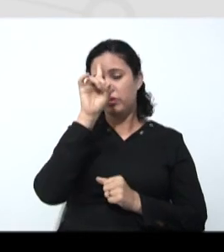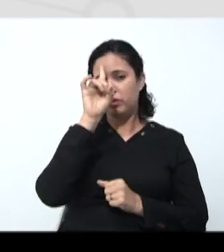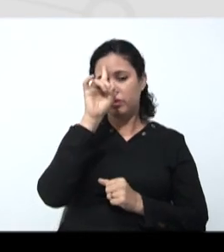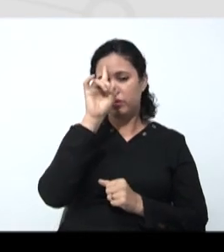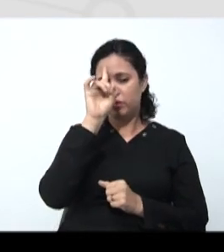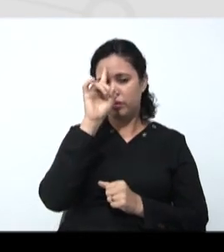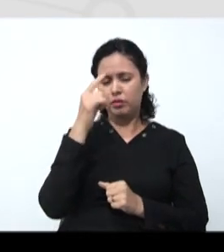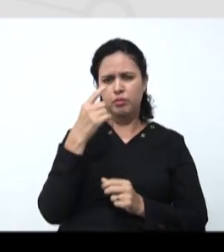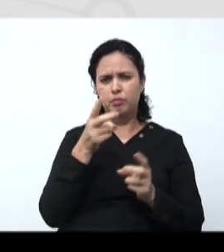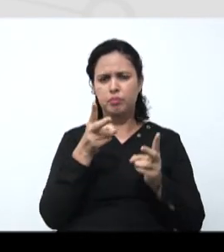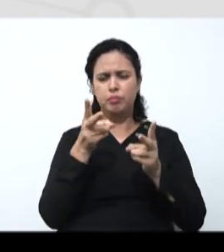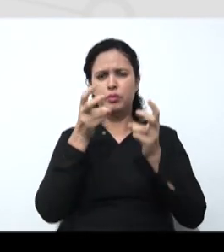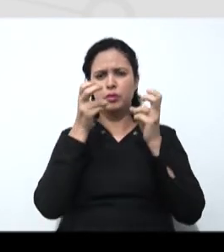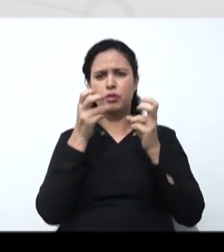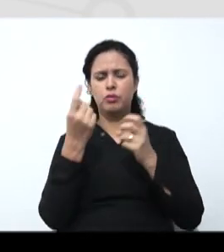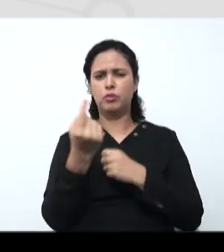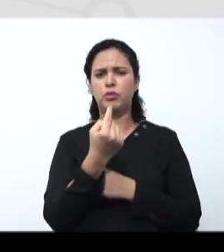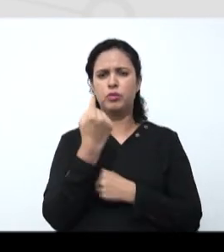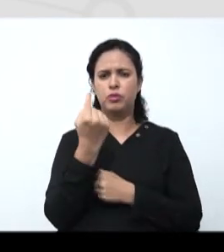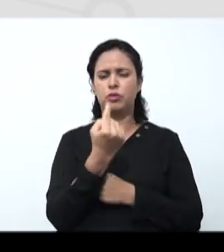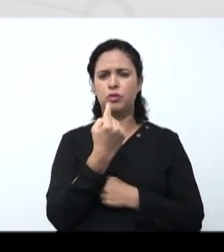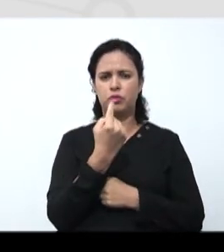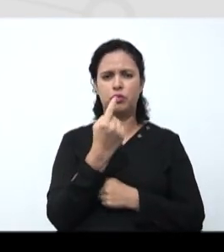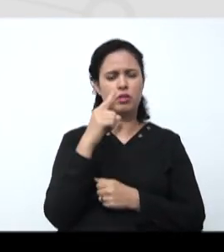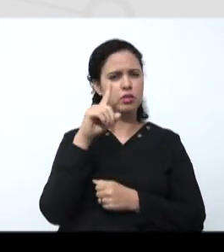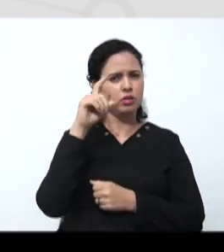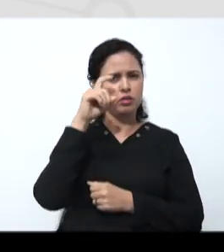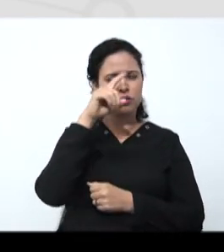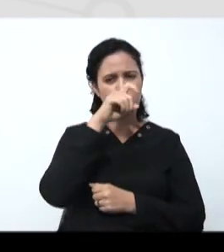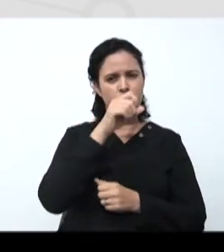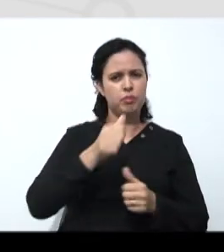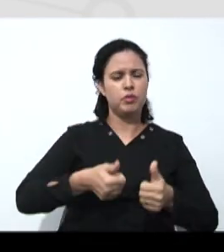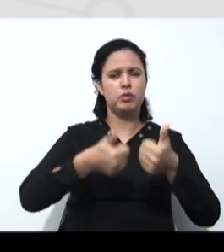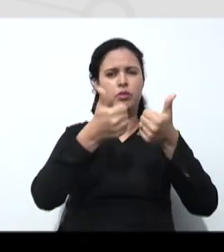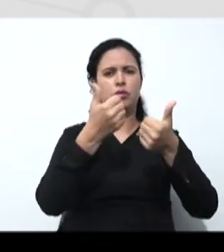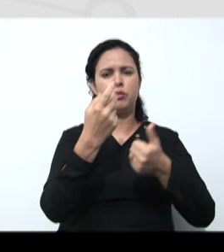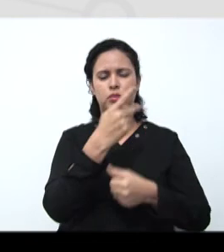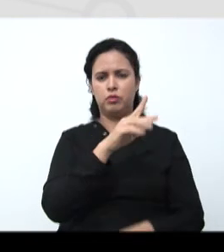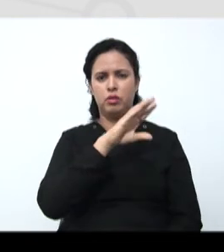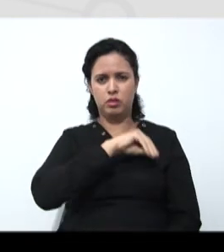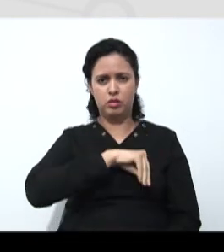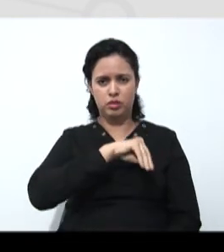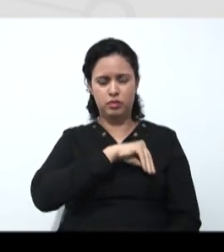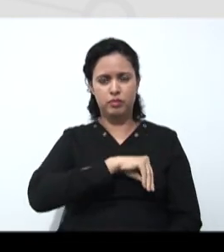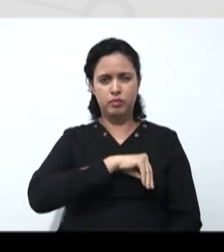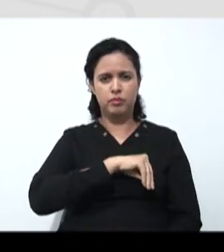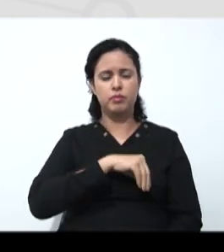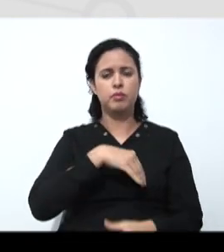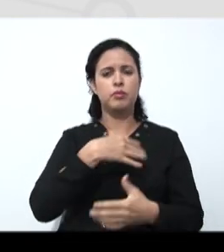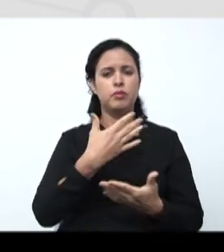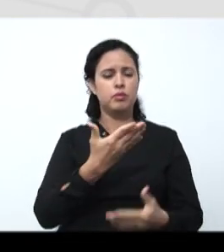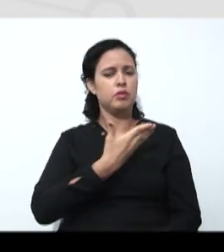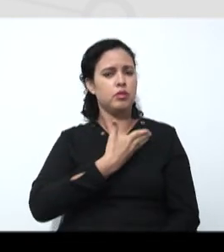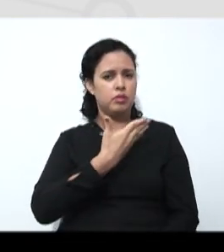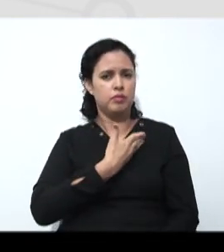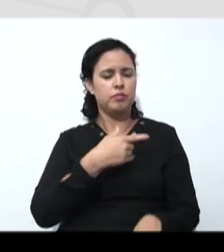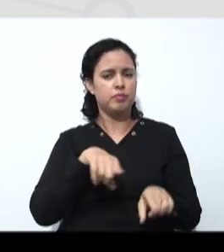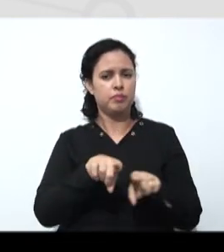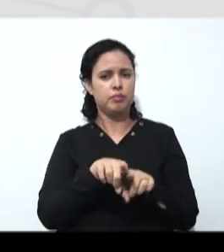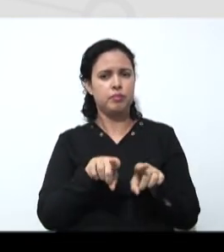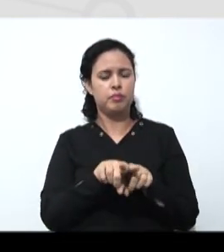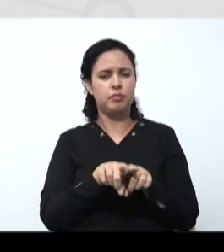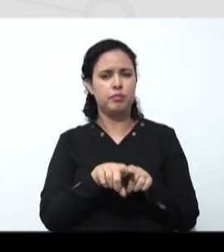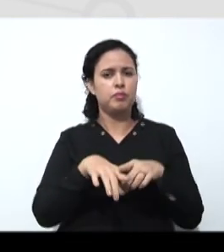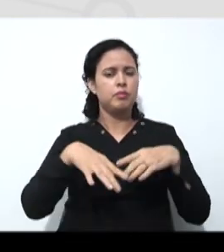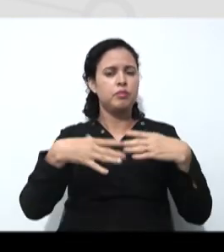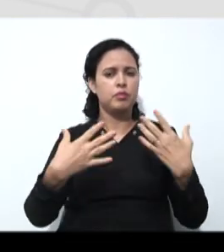ele observou que sozinho enfrentava muita dificuldade para melhorar a sua renda, assim como seus colegas de atividade.